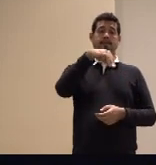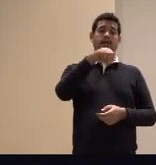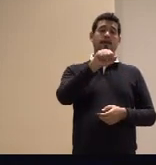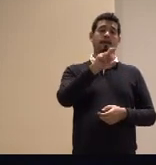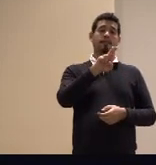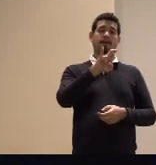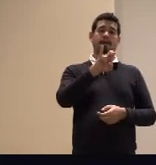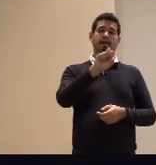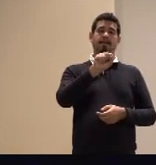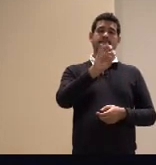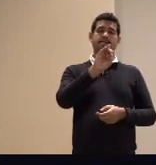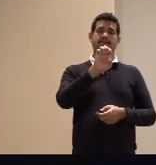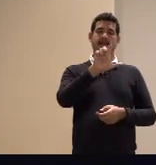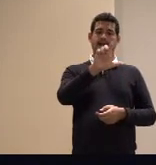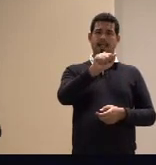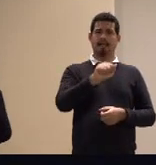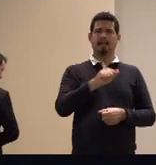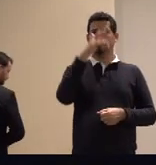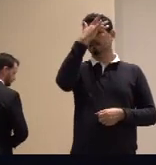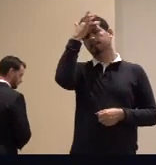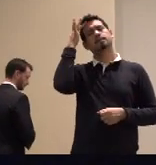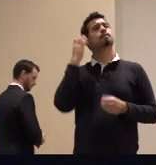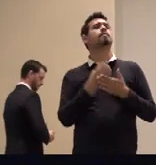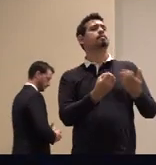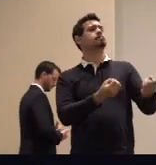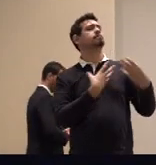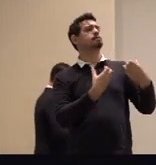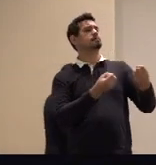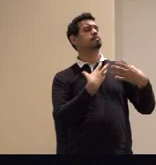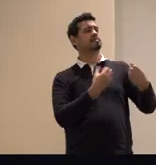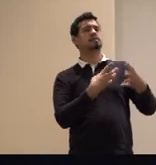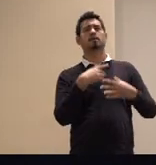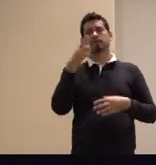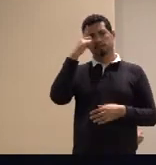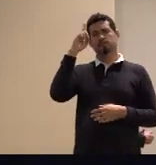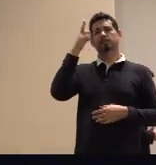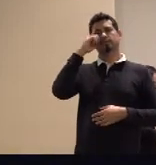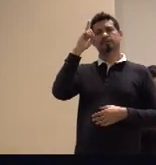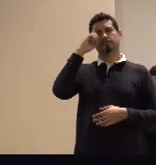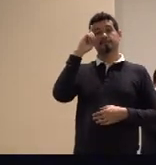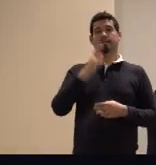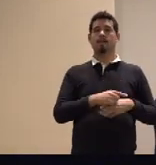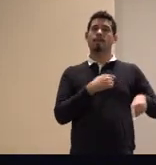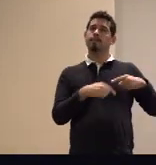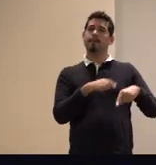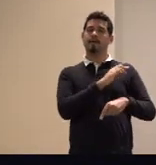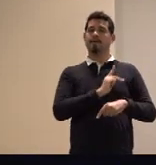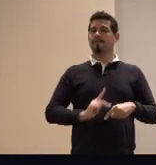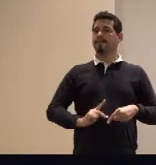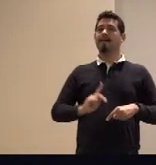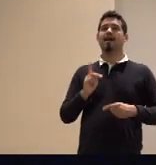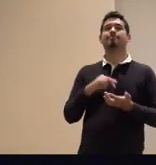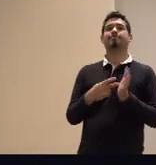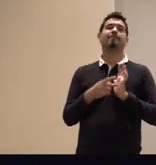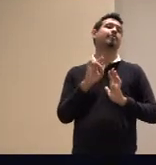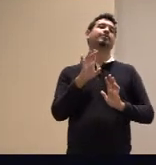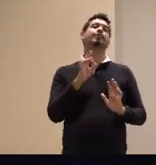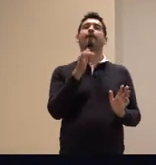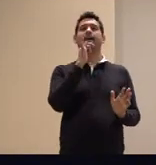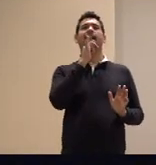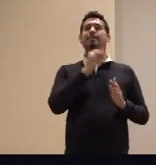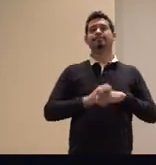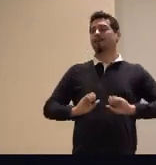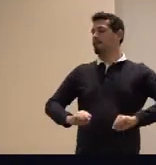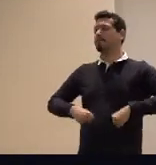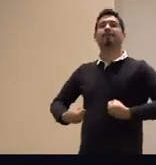amiga, e a pessoa que mais me ensina todos os dias dentro dessa política pública, né? Eu falo que ela já não é... Ela já é uma ativista